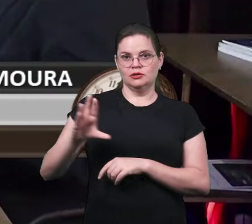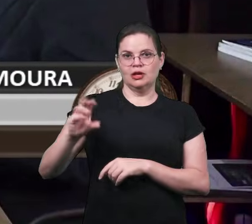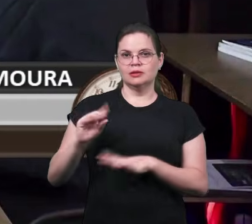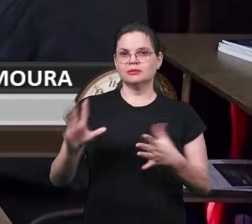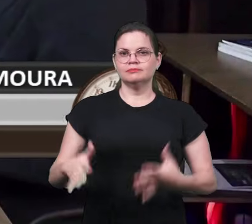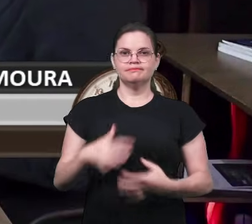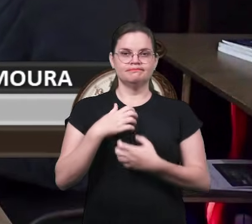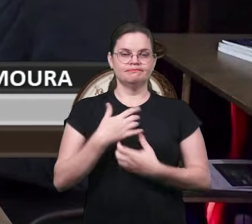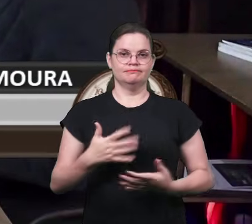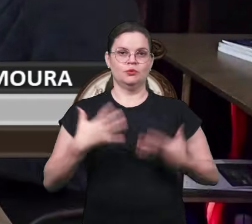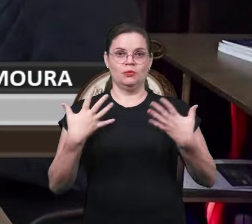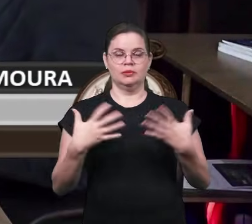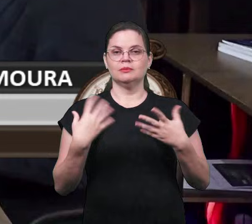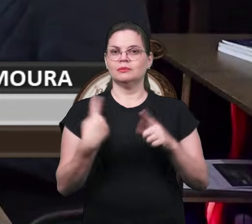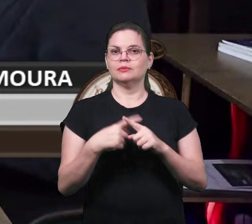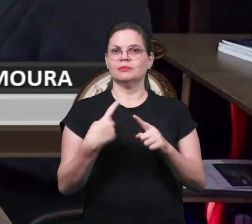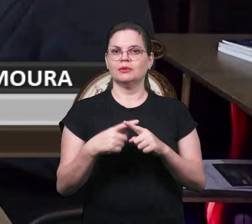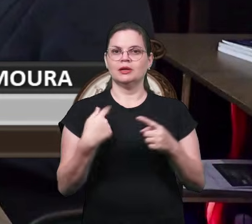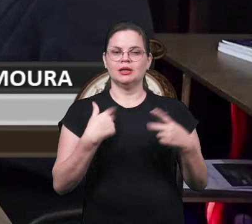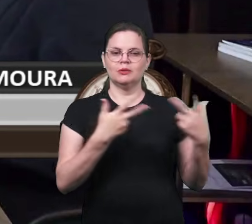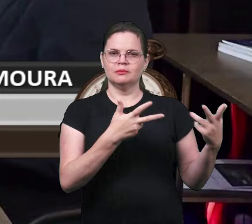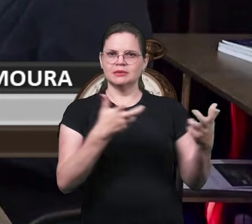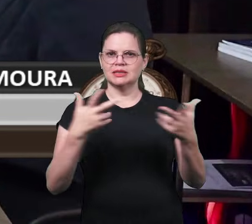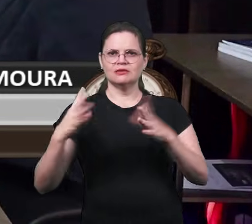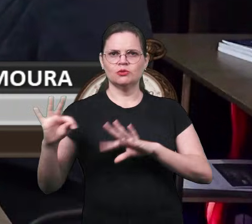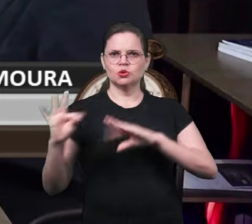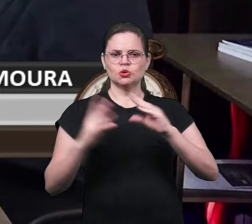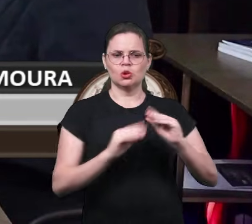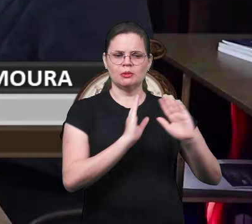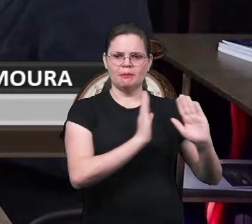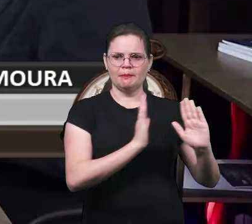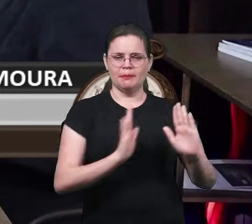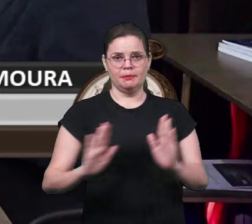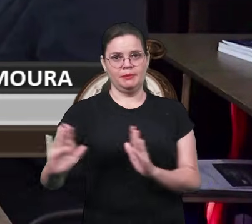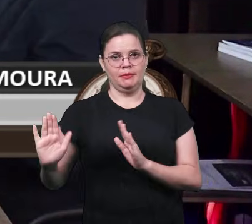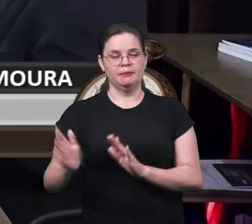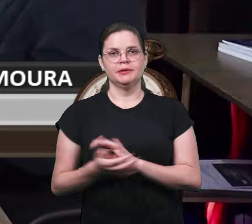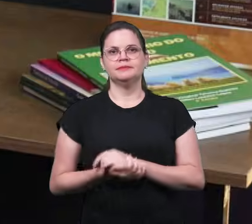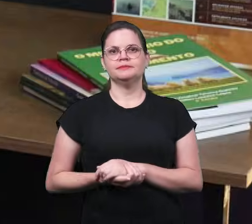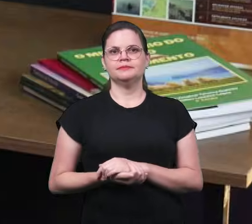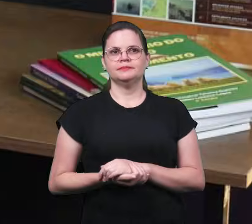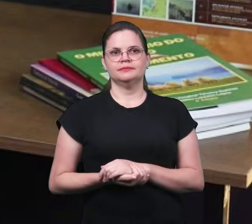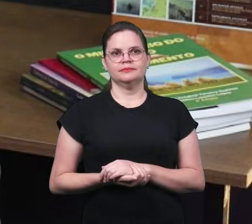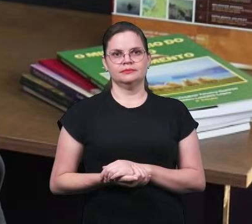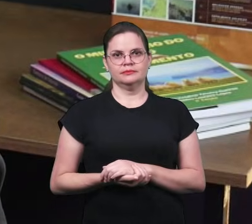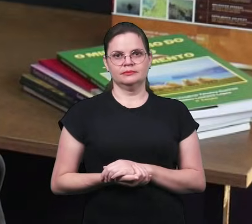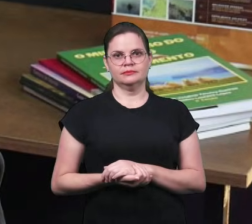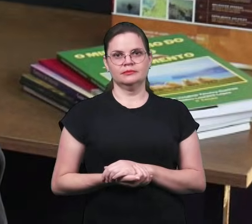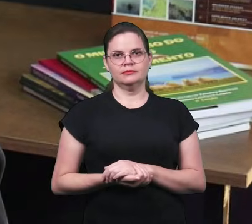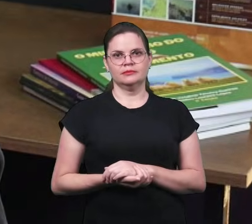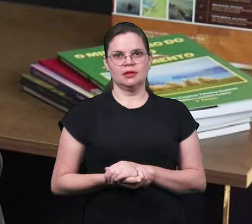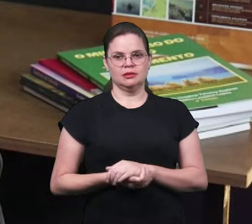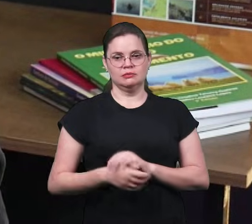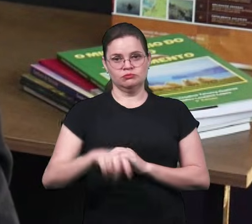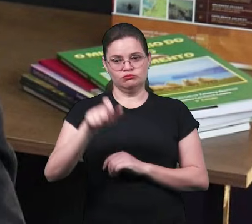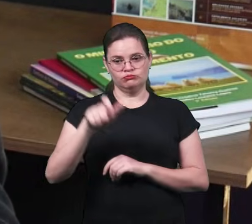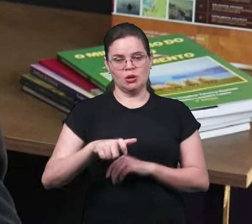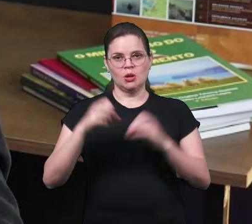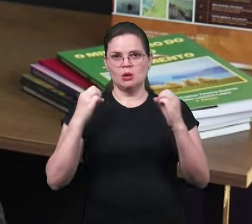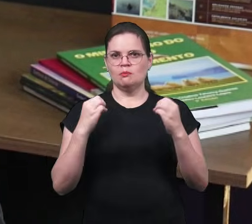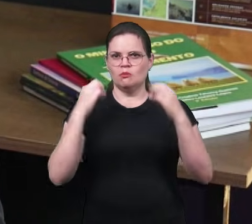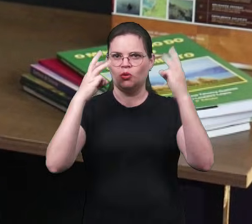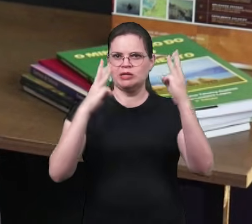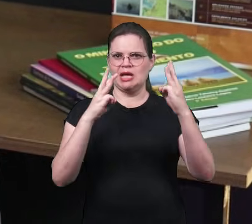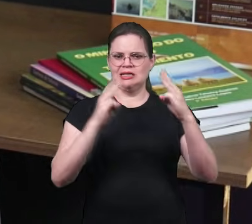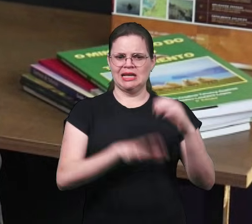porque ele viu todo esse processo. Sim. Um homem que foi criado pelos egípcios, mas era israelita, vivia